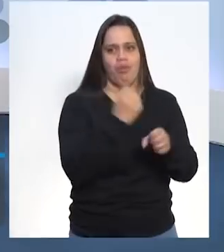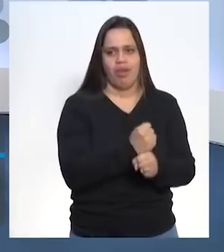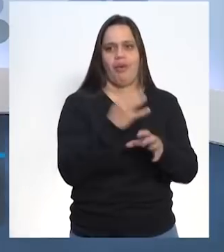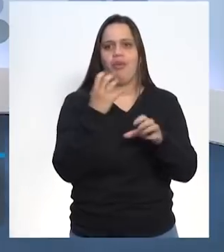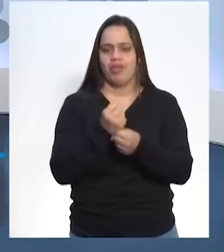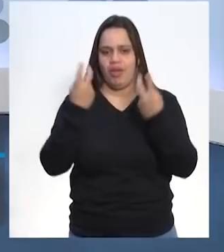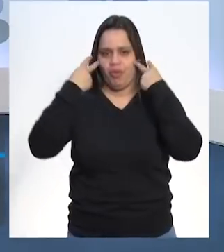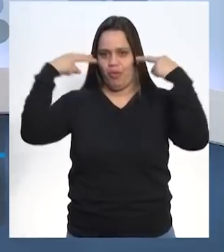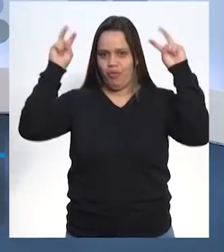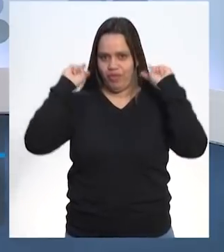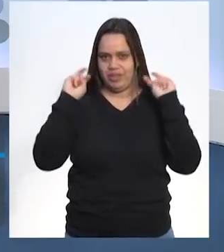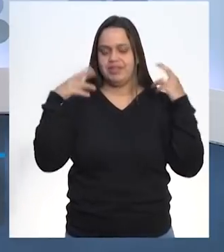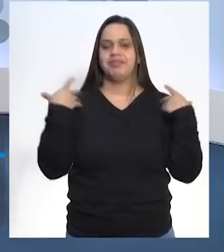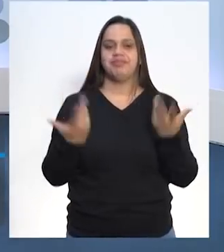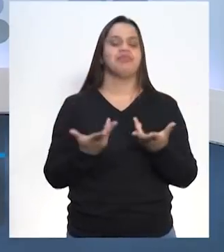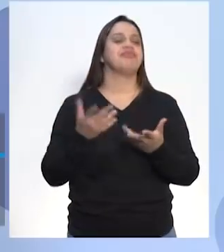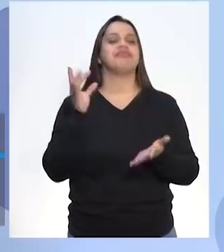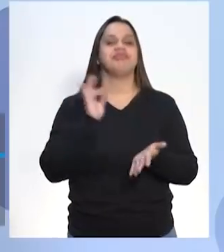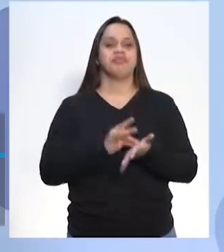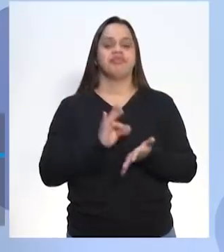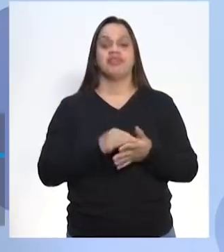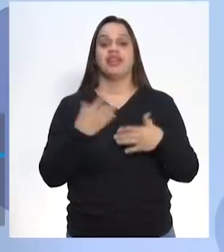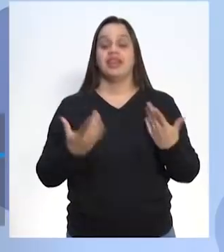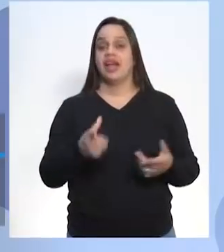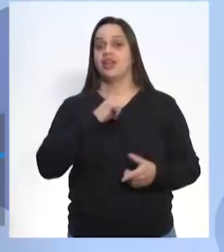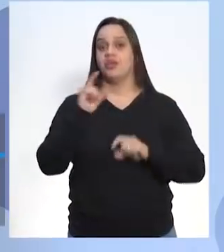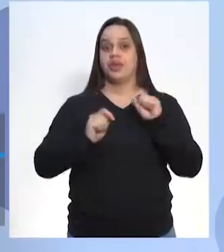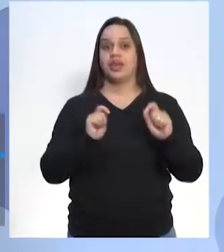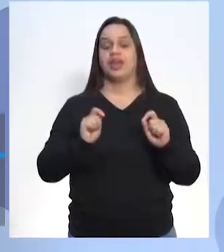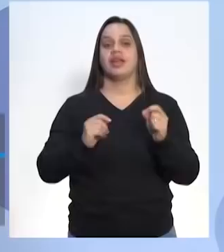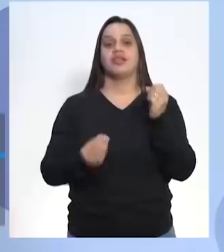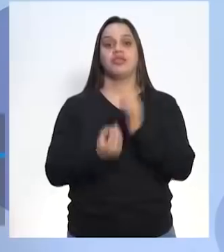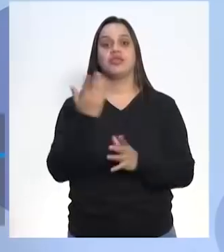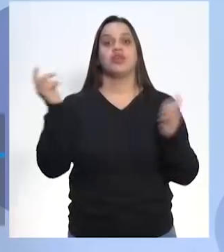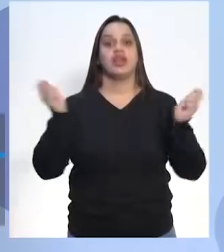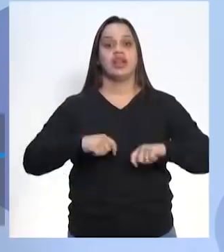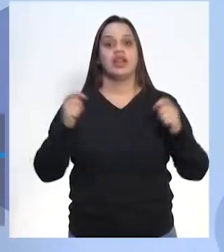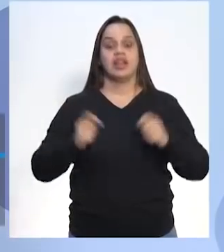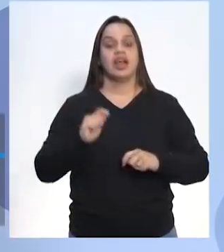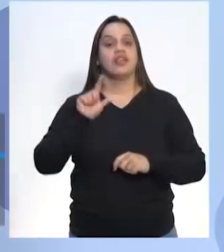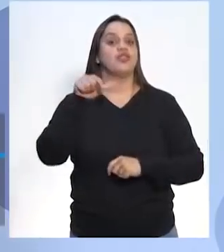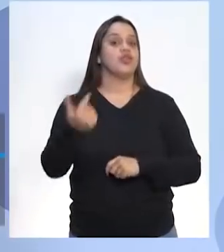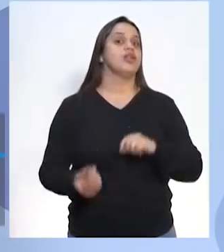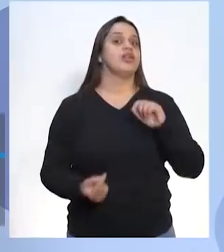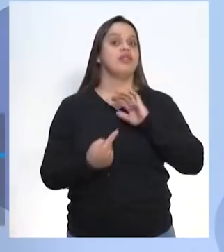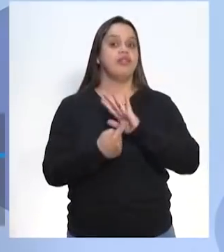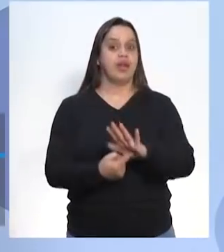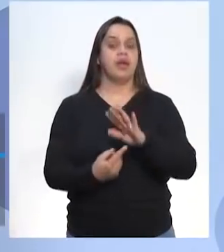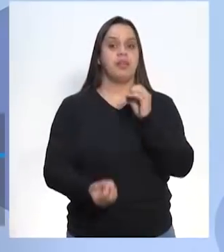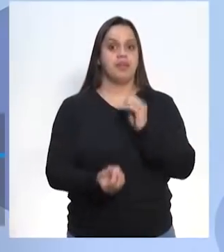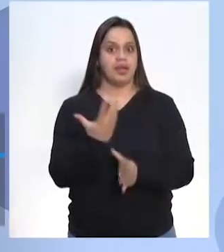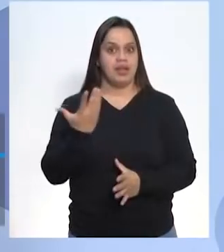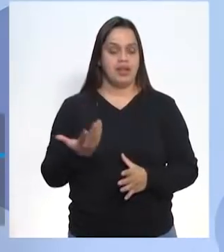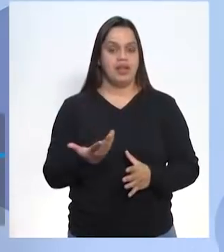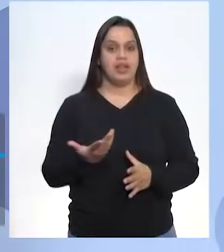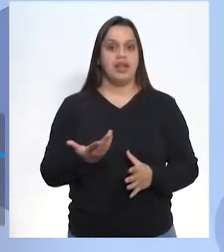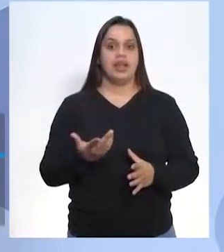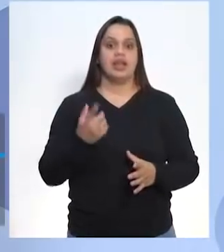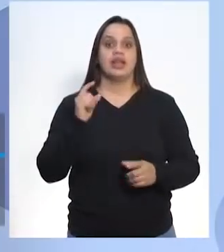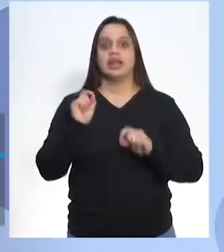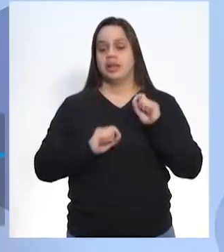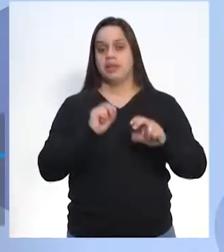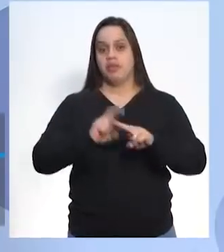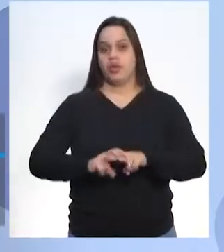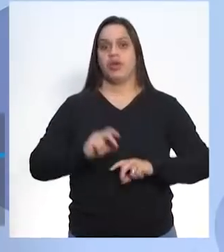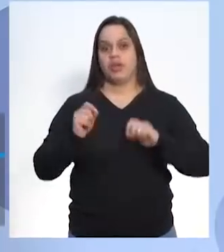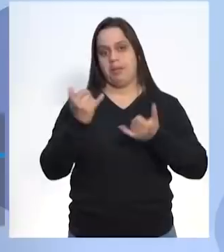Exato. Então, e aí é o que o Jonas falou. E aí daí vem uma necessidade de uma outra forma de representação que, devido à brincadeira